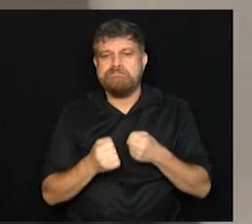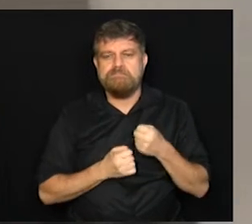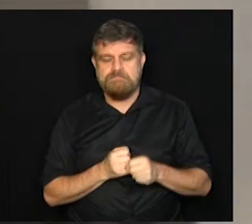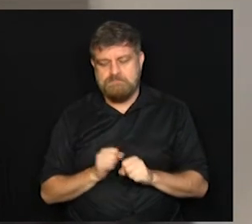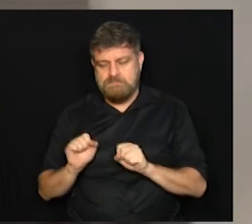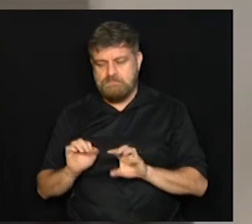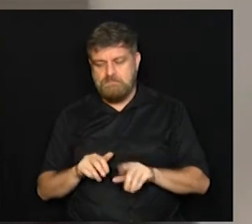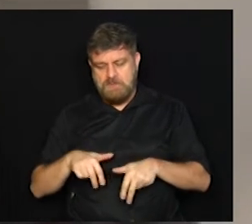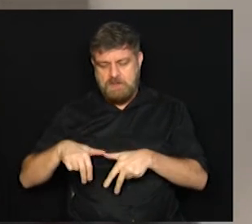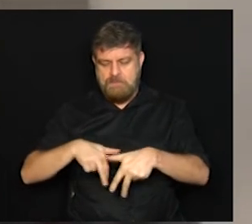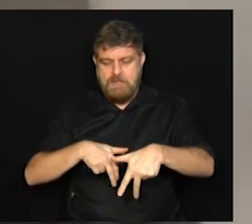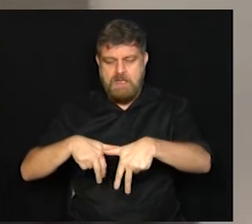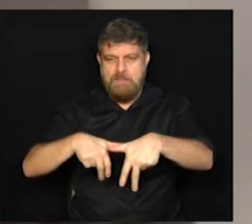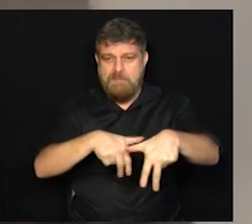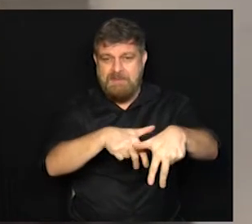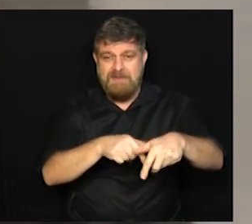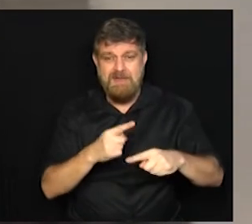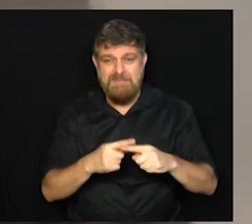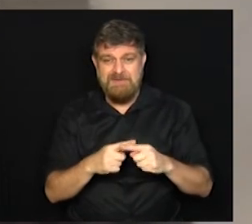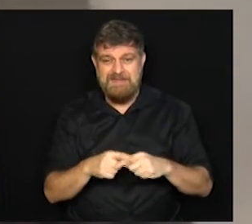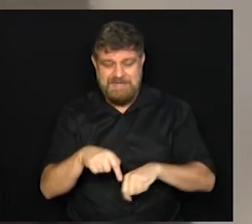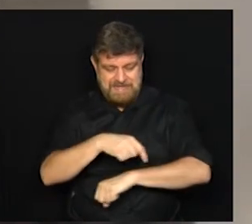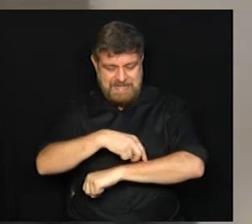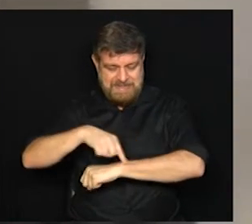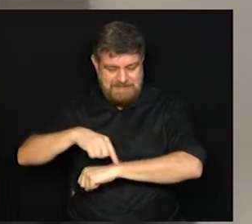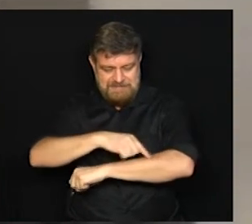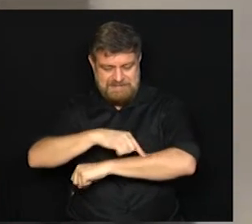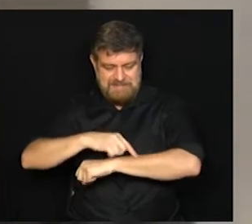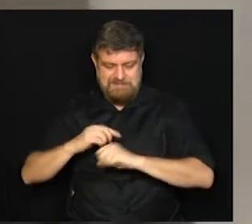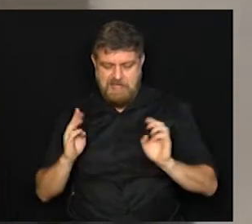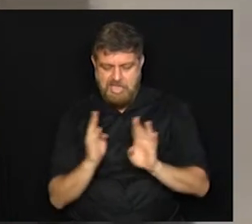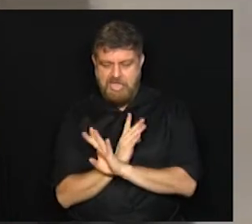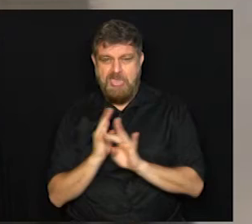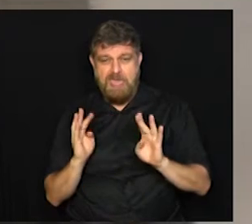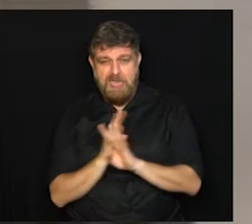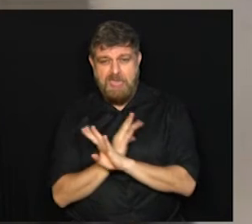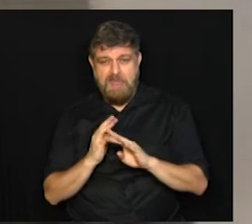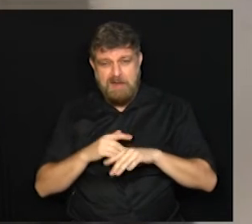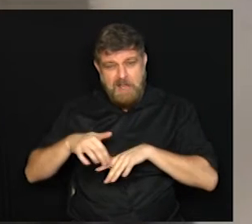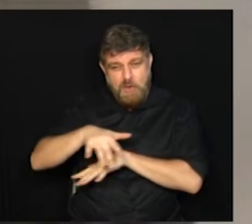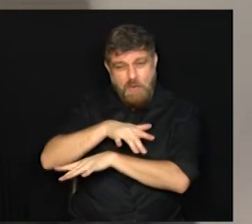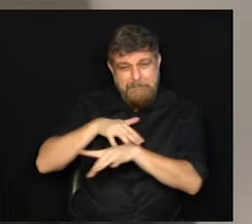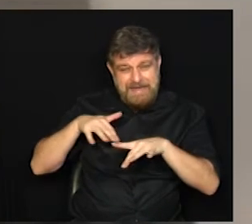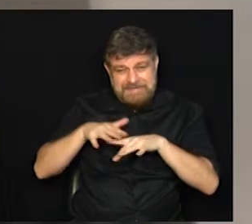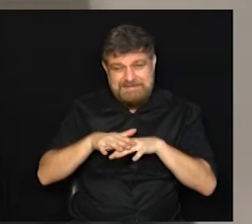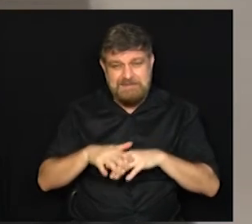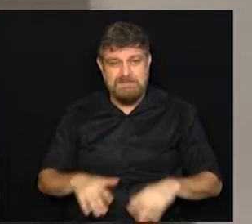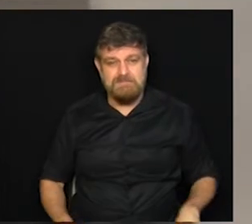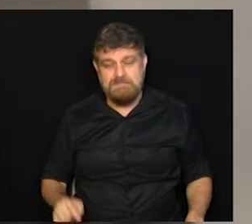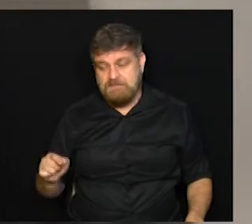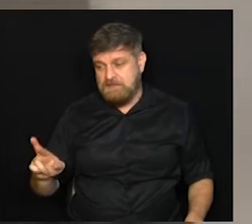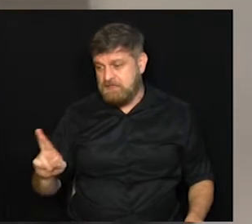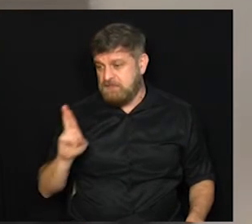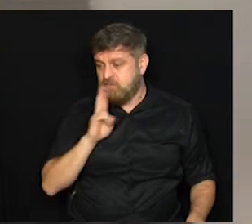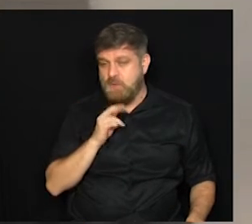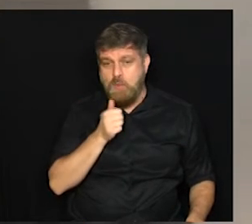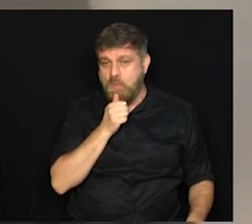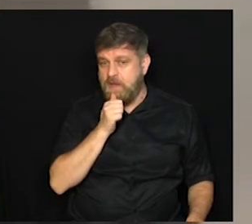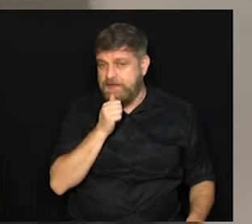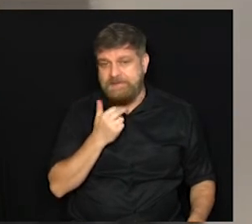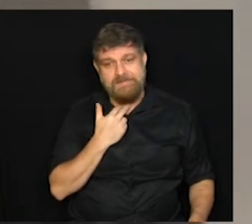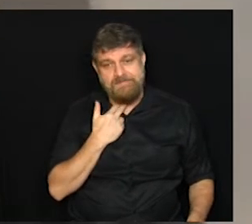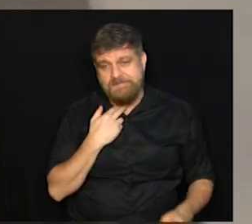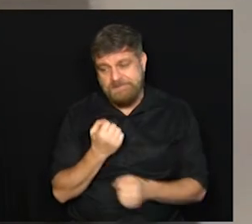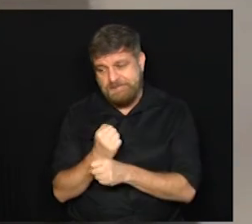ali, se aglomerando nas calçadas, né. Na época ele disse que não era possível ainda, mas